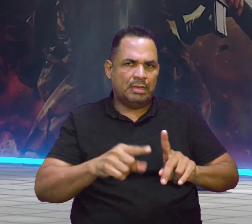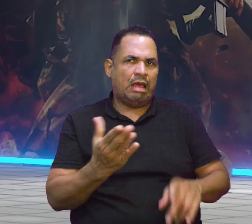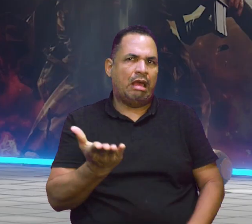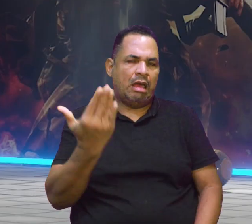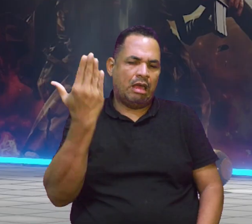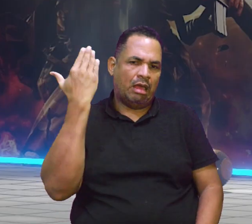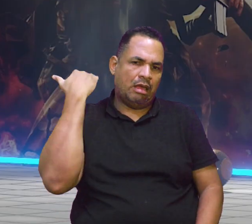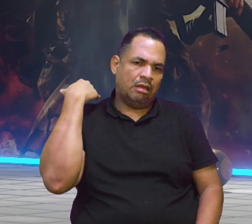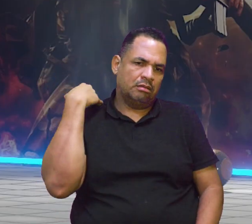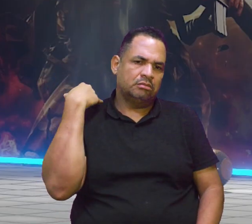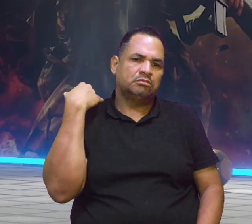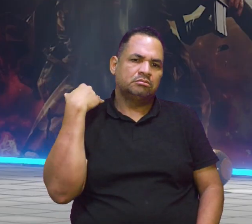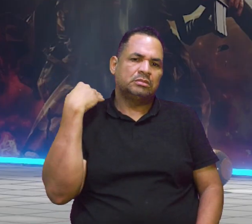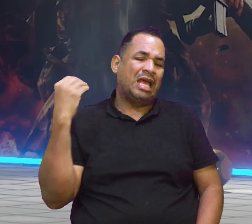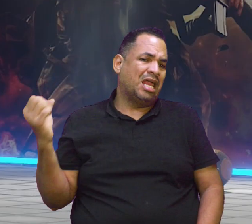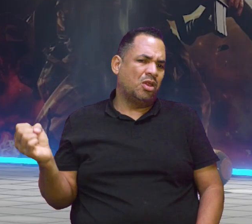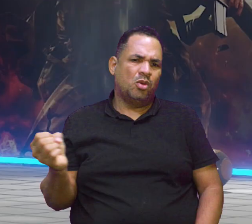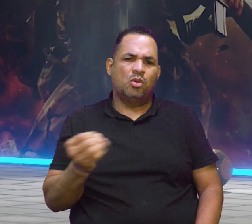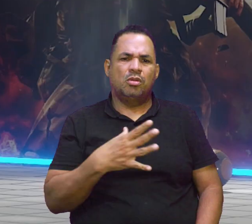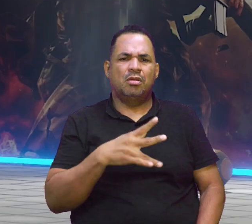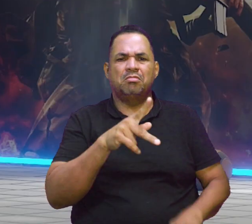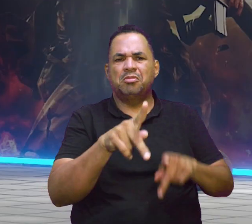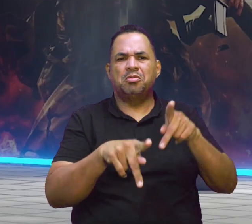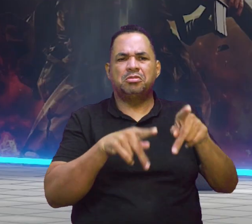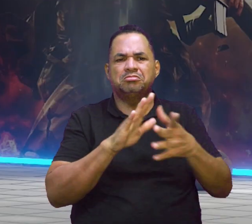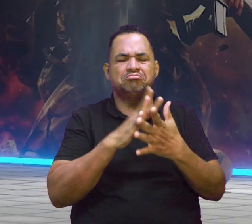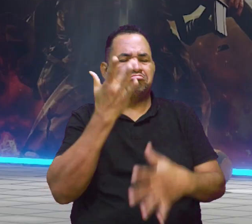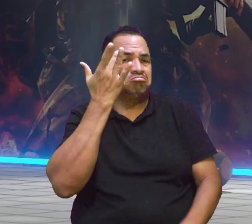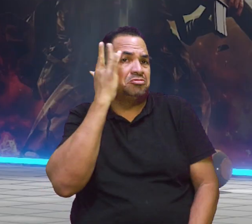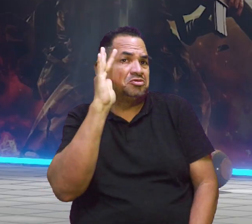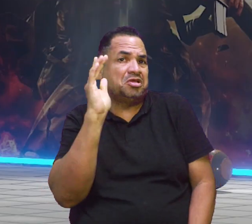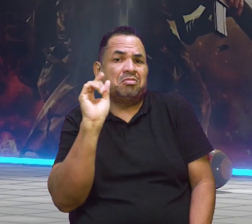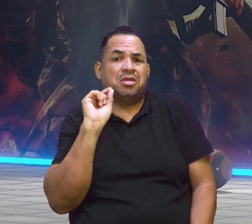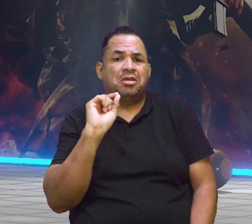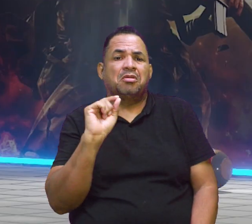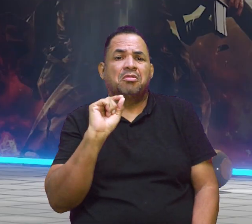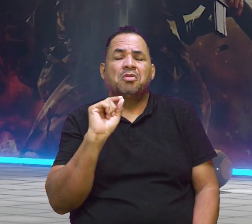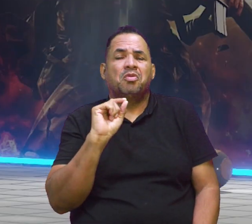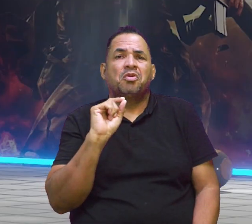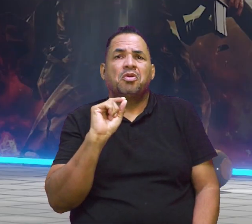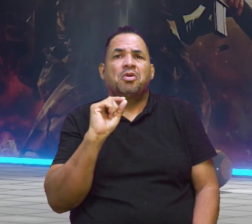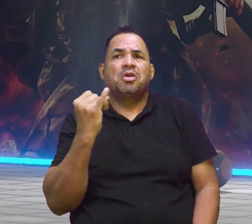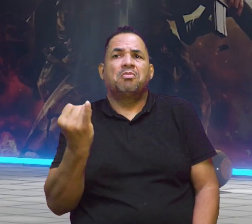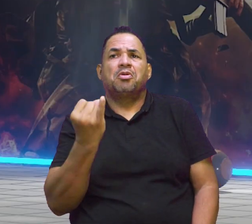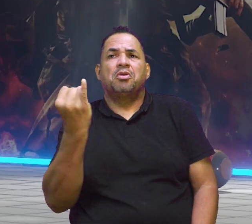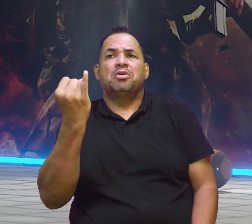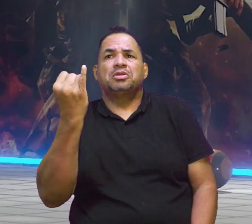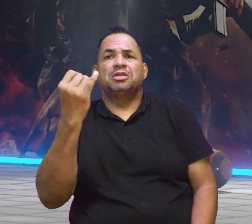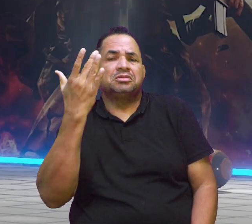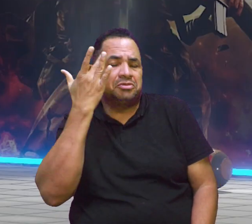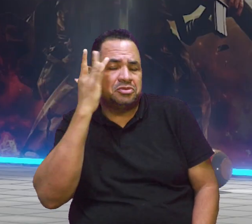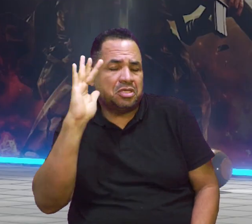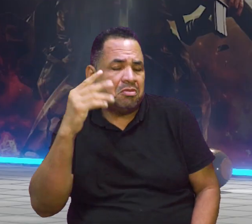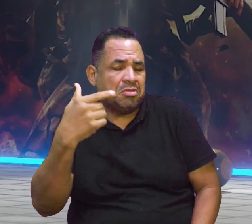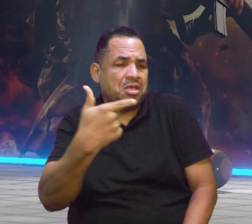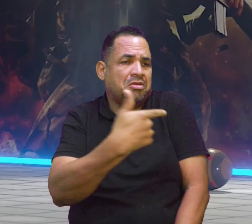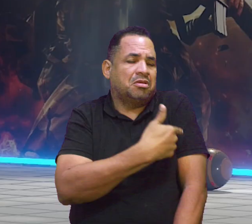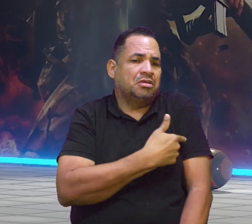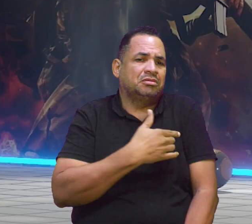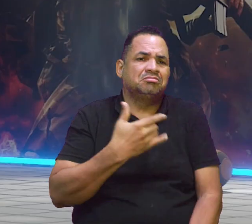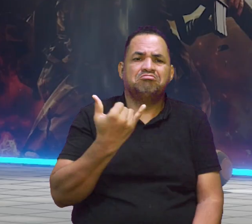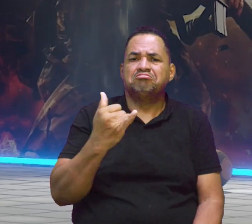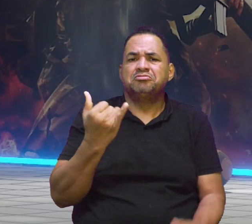muito novo, a população não sabia o que era e não tinha essa coisa de informação, de comercial,